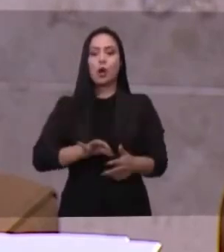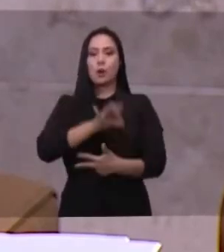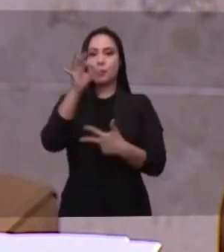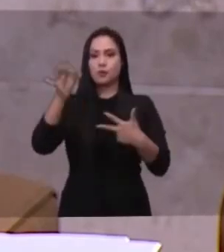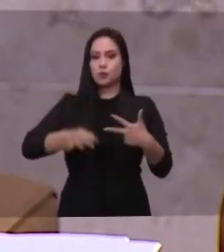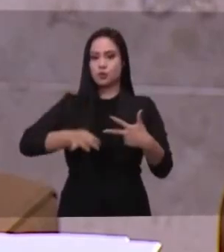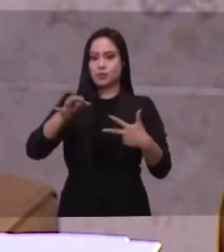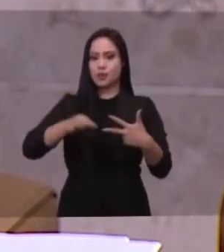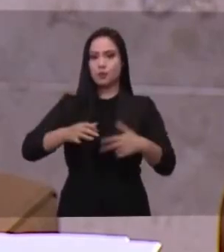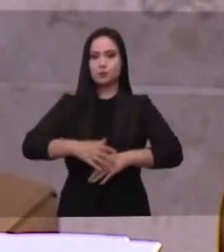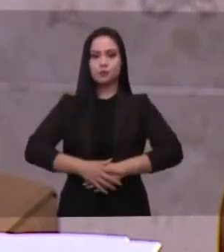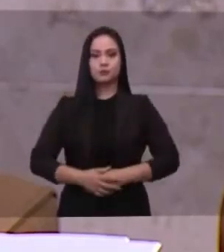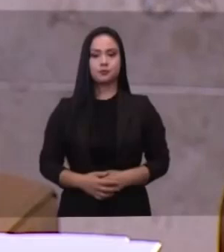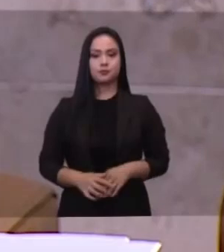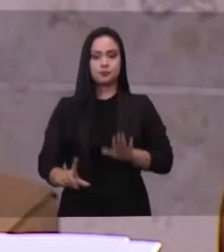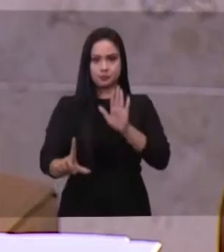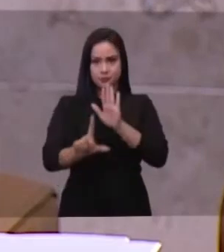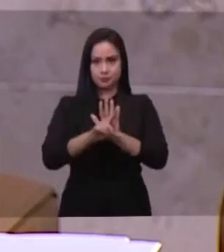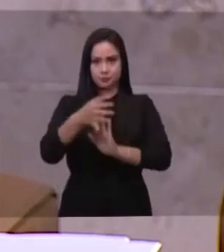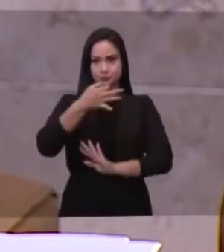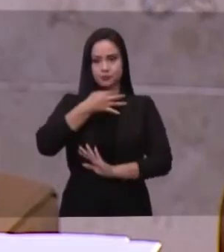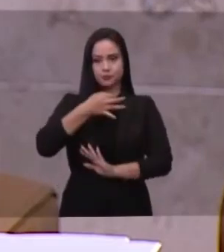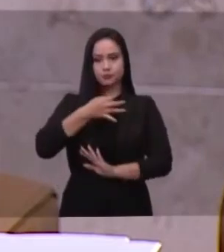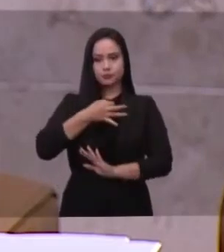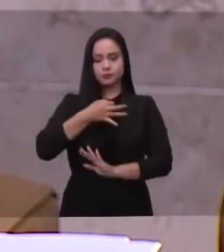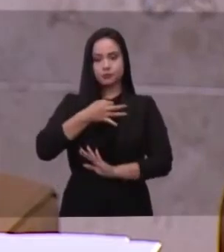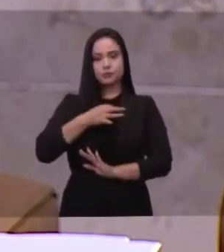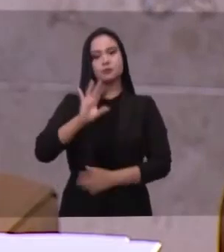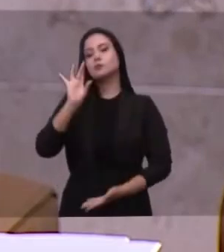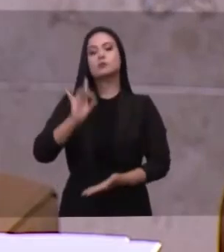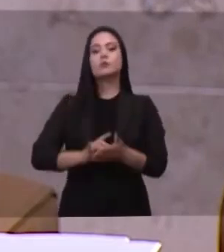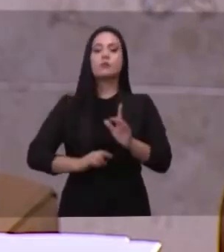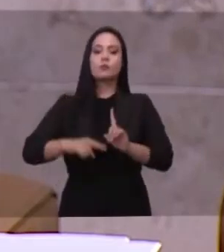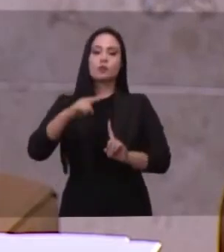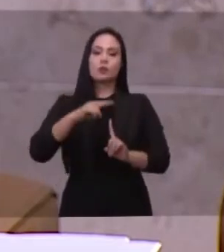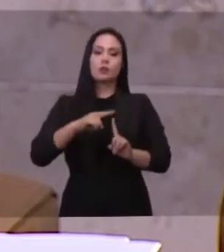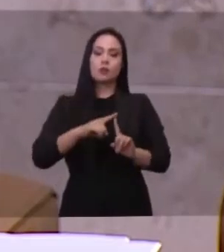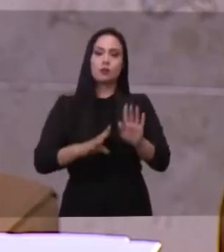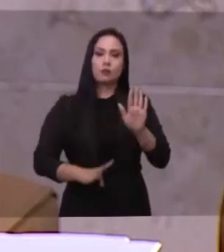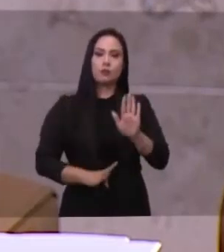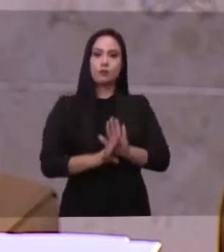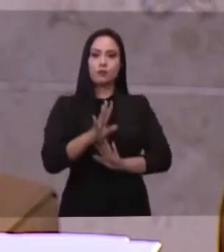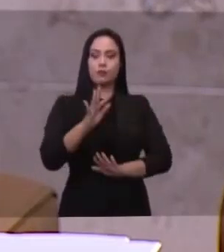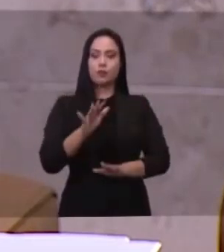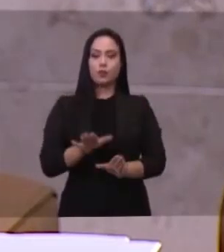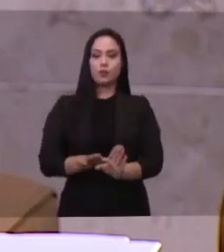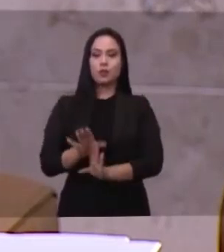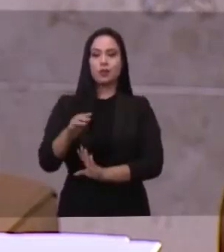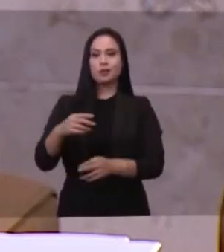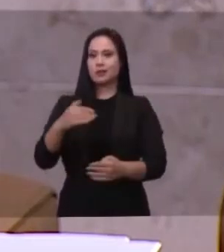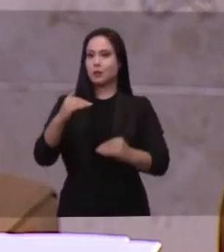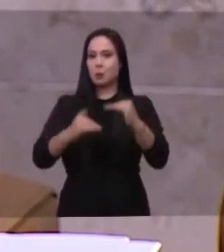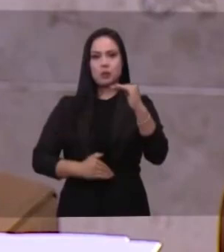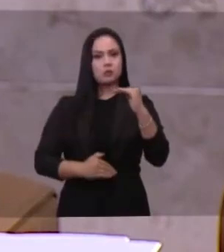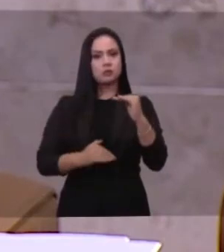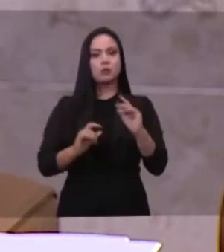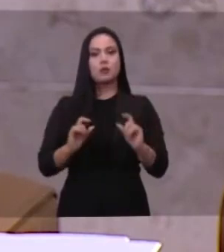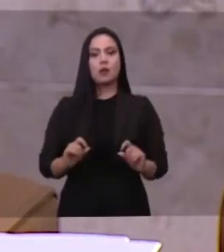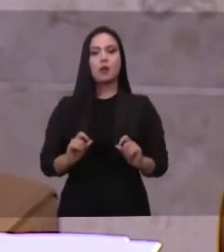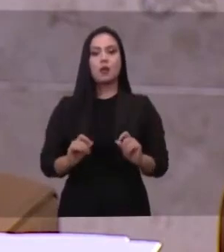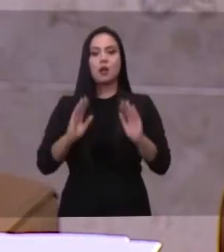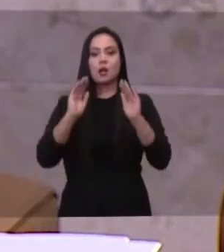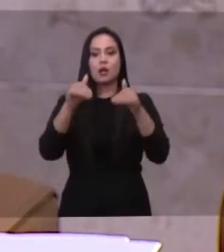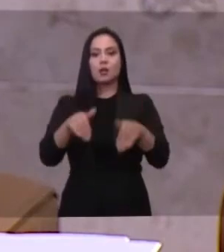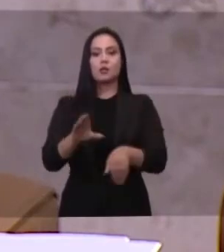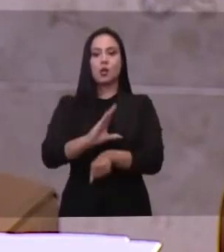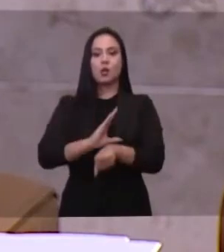Judiciário. A legislação mencionada consagra um tipo de autotutela que não parece corresponder à finalidade